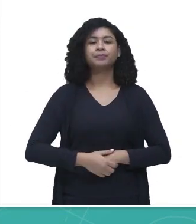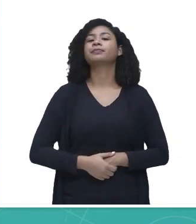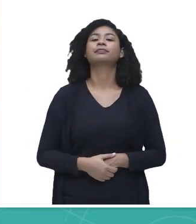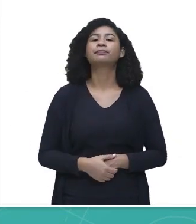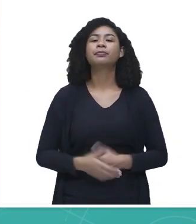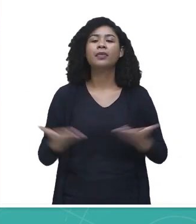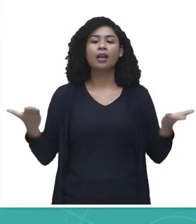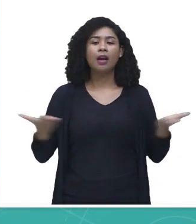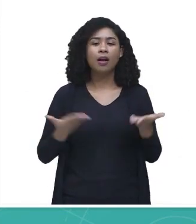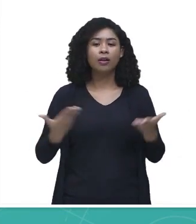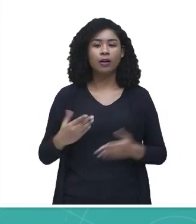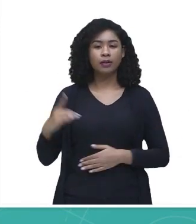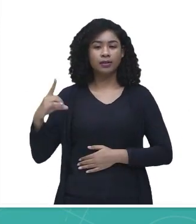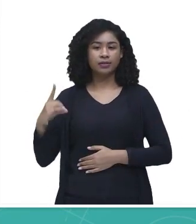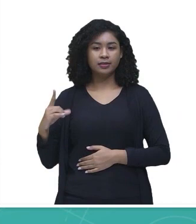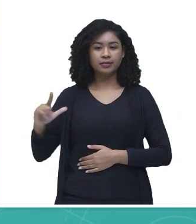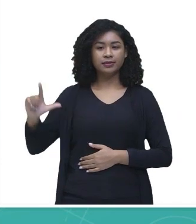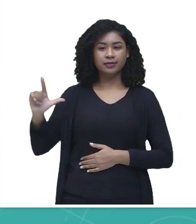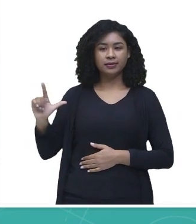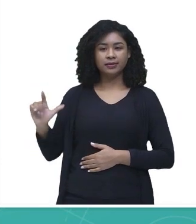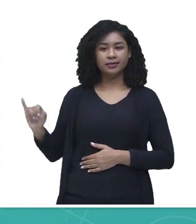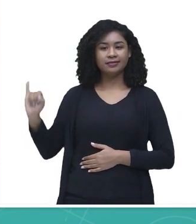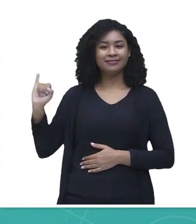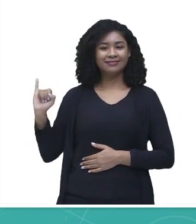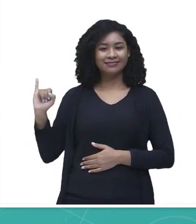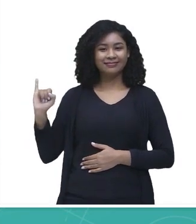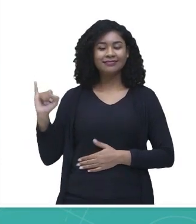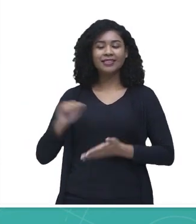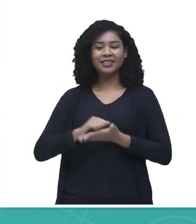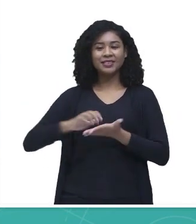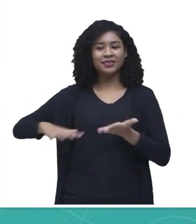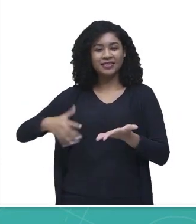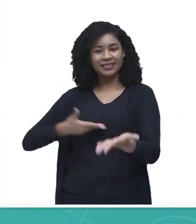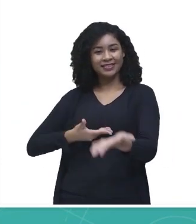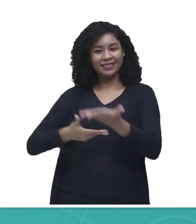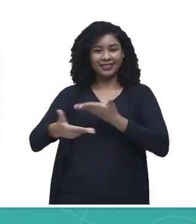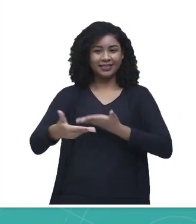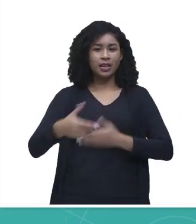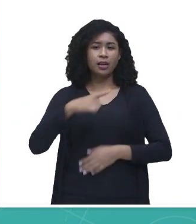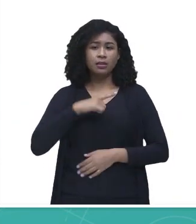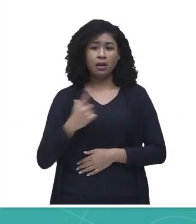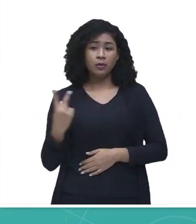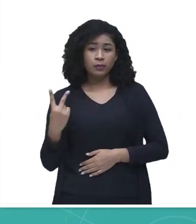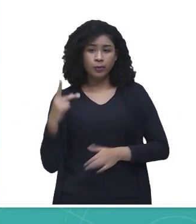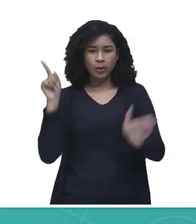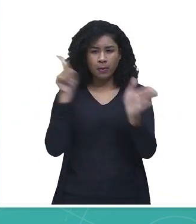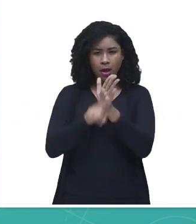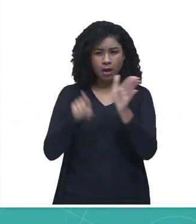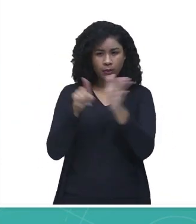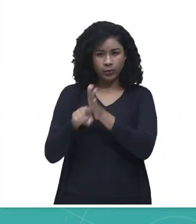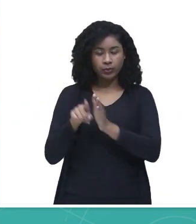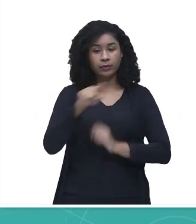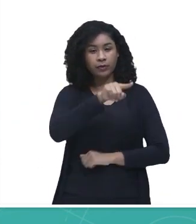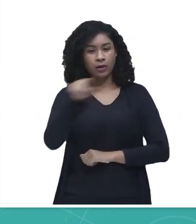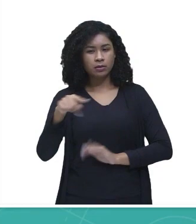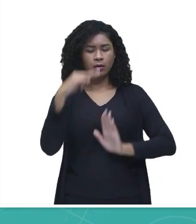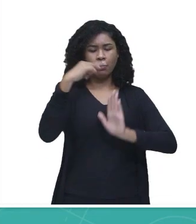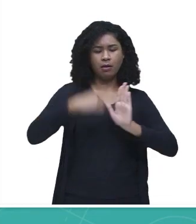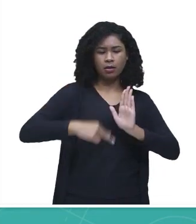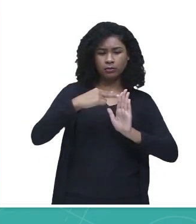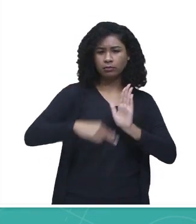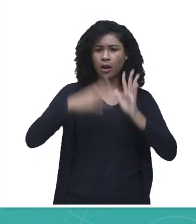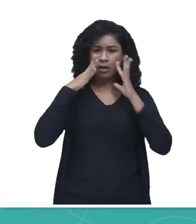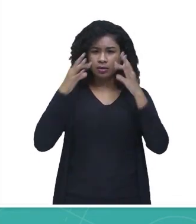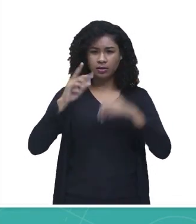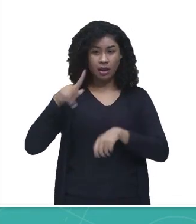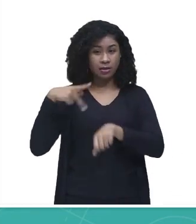dinâmica local interativa. E aí vocês vão ter 2 questões, leiam direitinho e daqui a pouco a gente retorna para